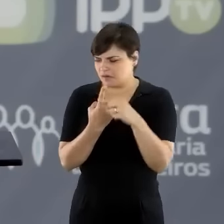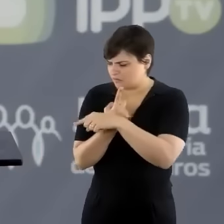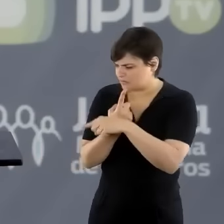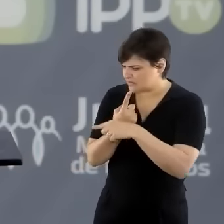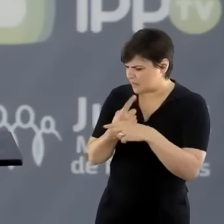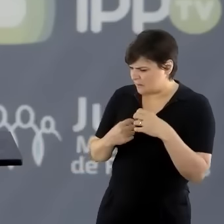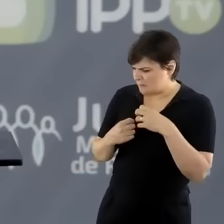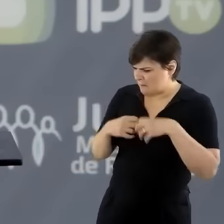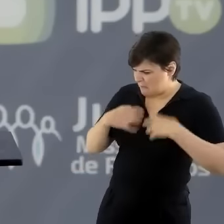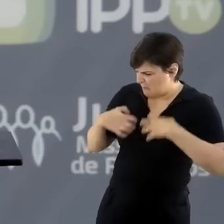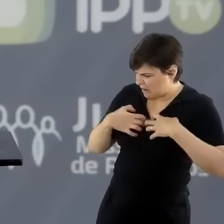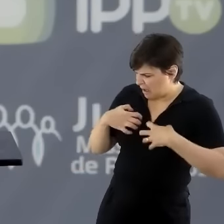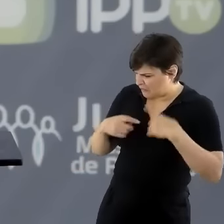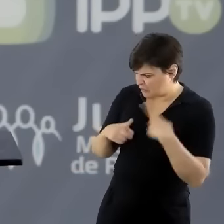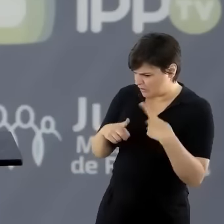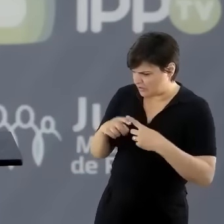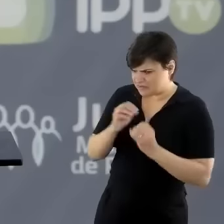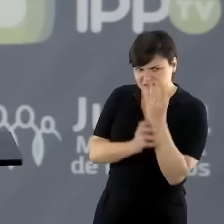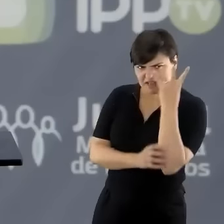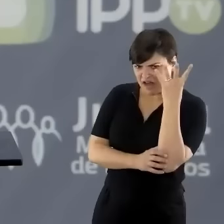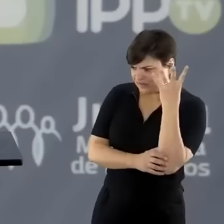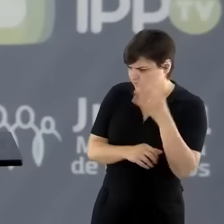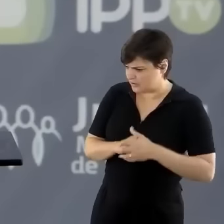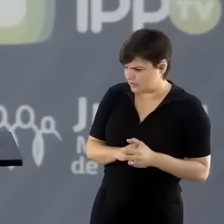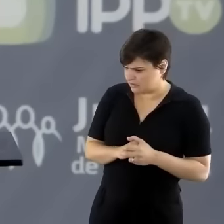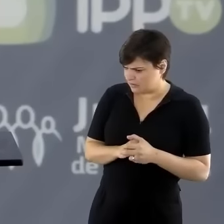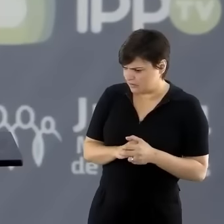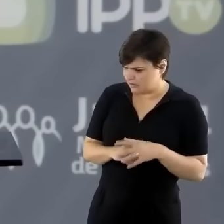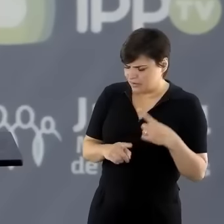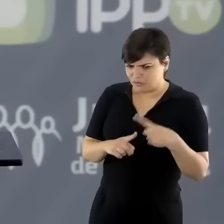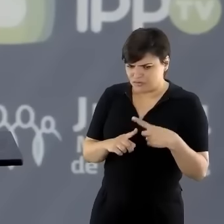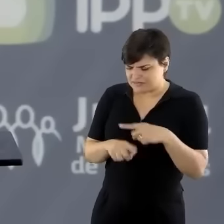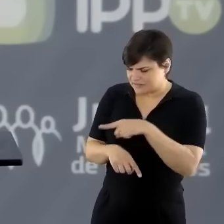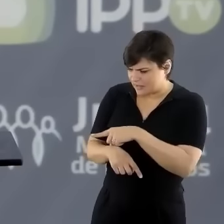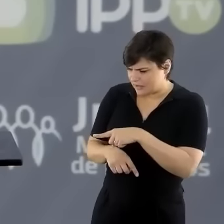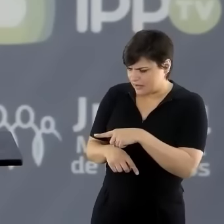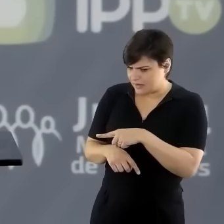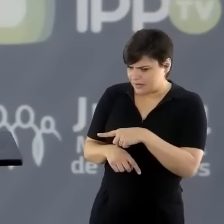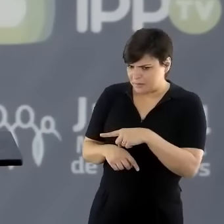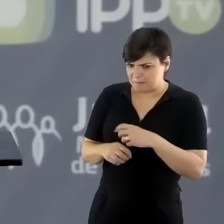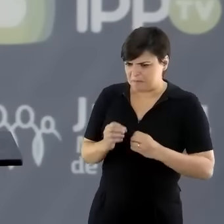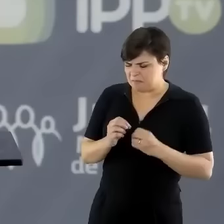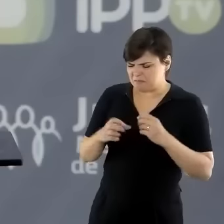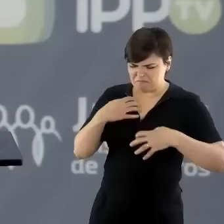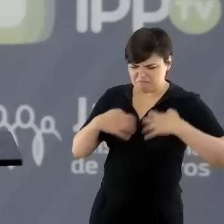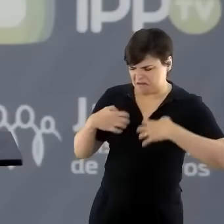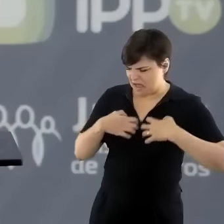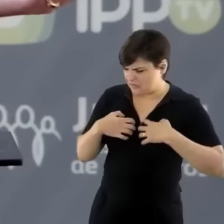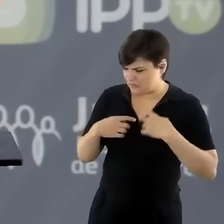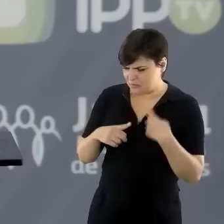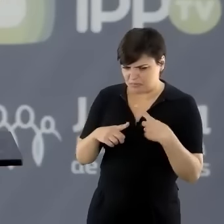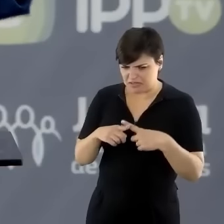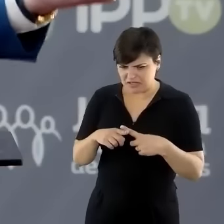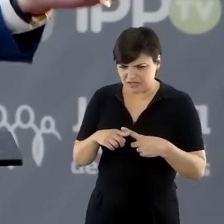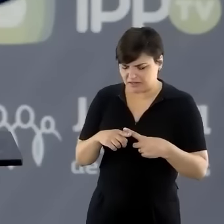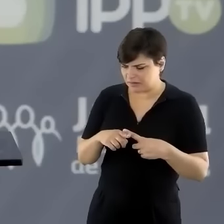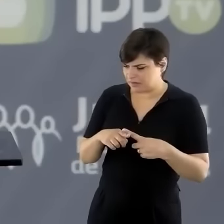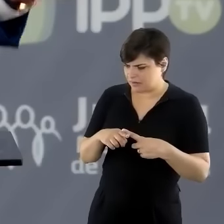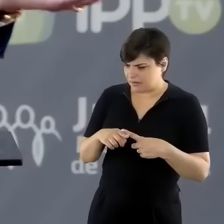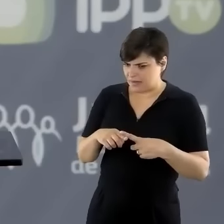não teri eu compaixão da cidade de nínive que tem 120.000 pessoas que não sabe